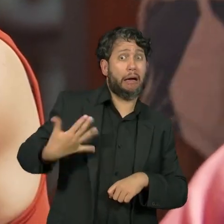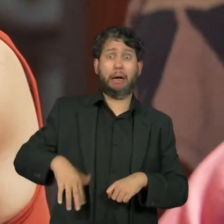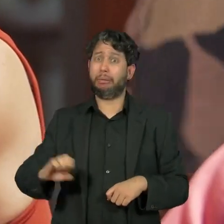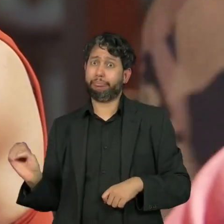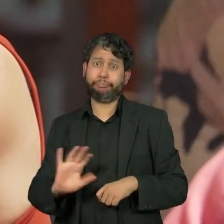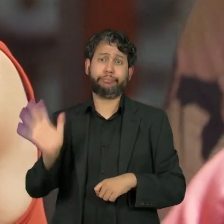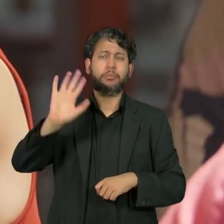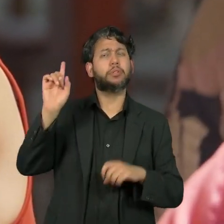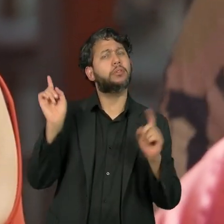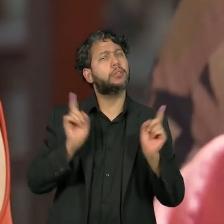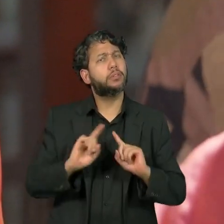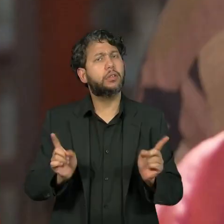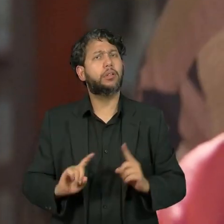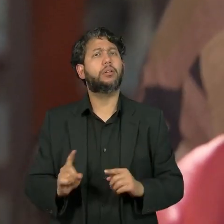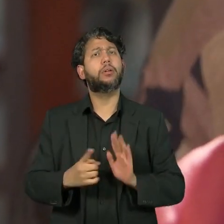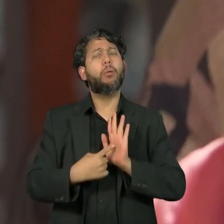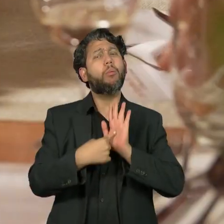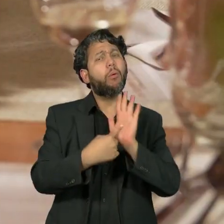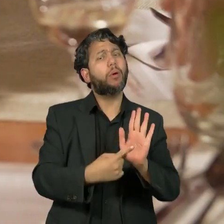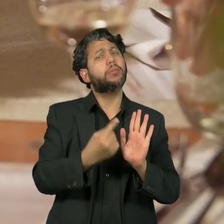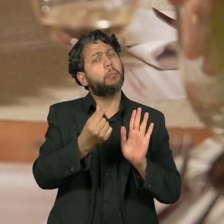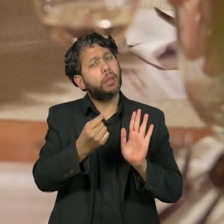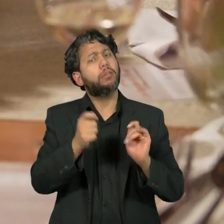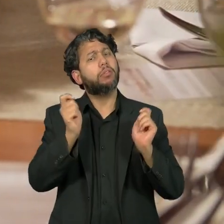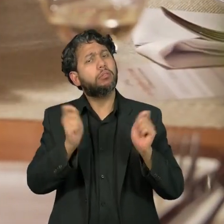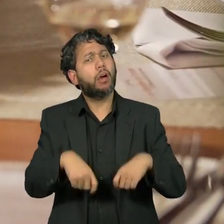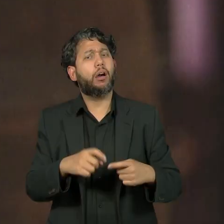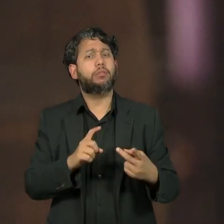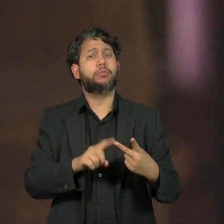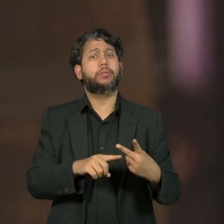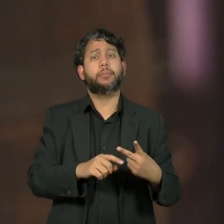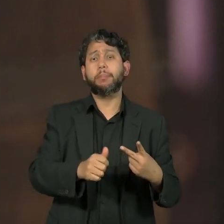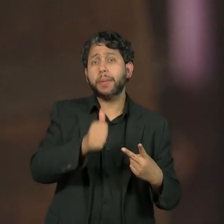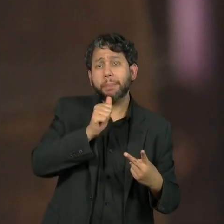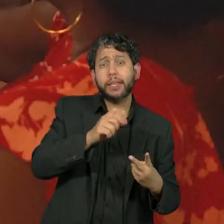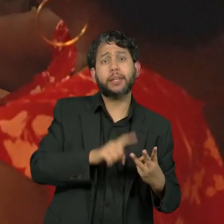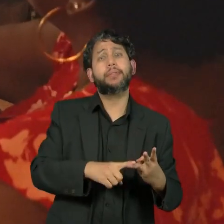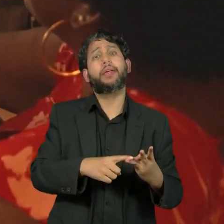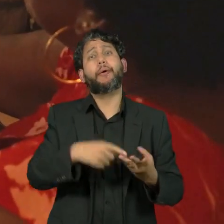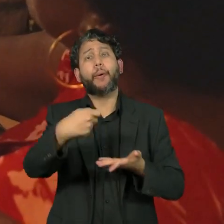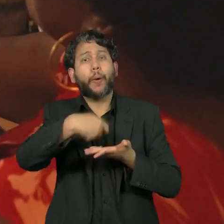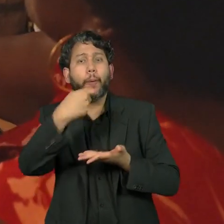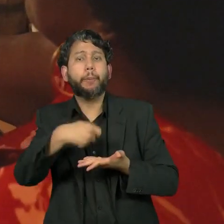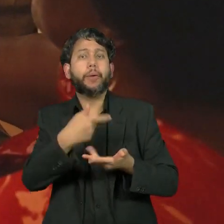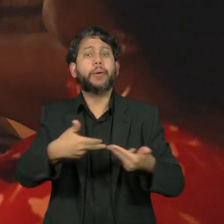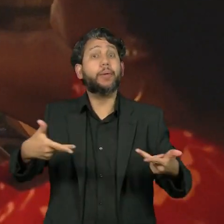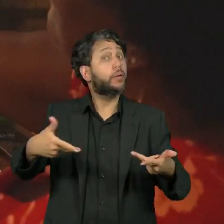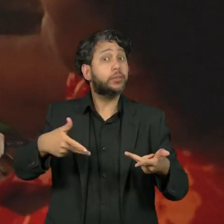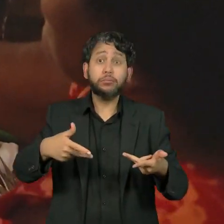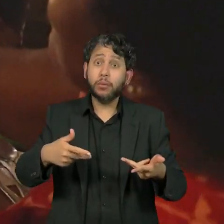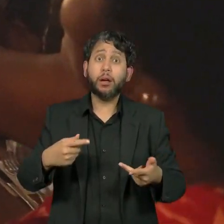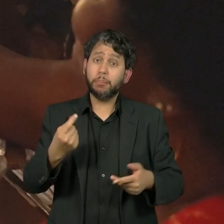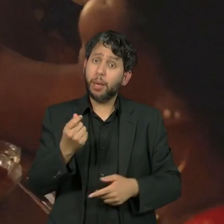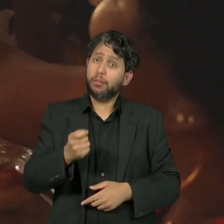tenta trazer sempre valores acessíveis, tanto de alimento quanto de bebidas, para que todos possam ter